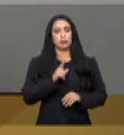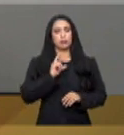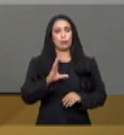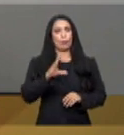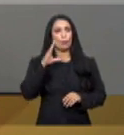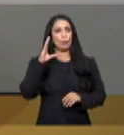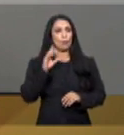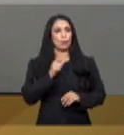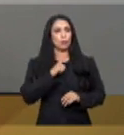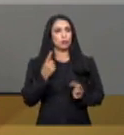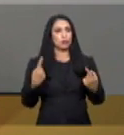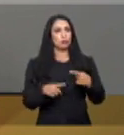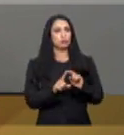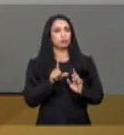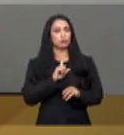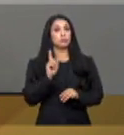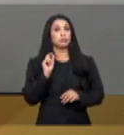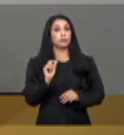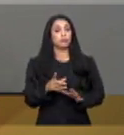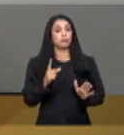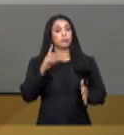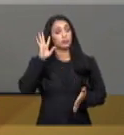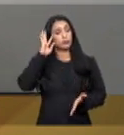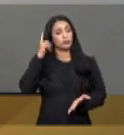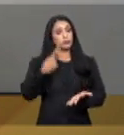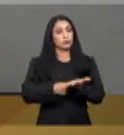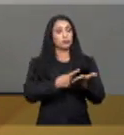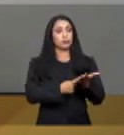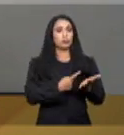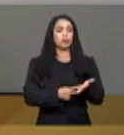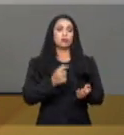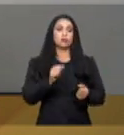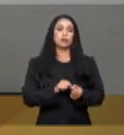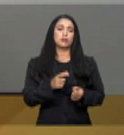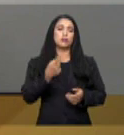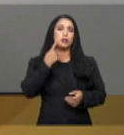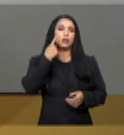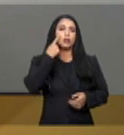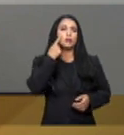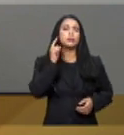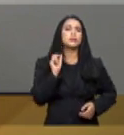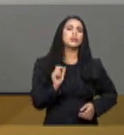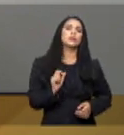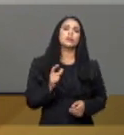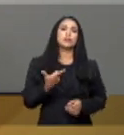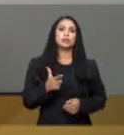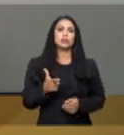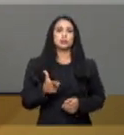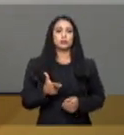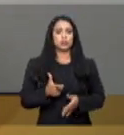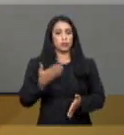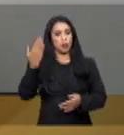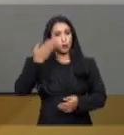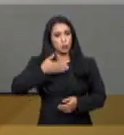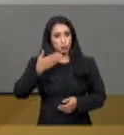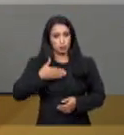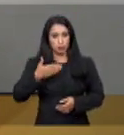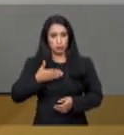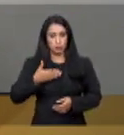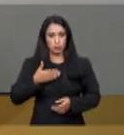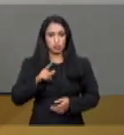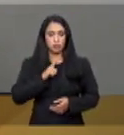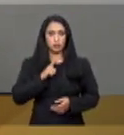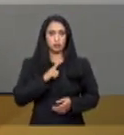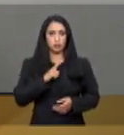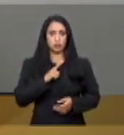omissão, contradição ou obscuridade no acordo embargado, observo que, sem a comprovação de ocorrência de qualquer desses